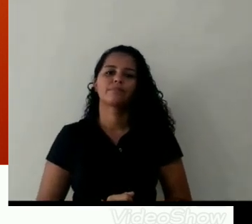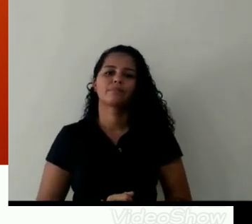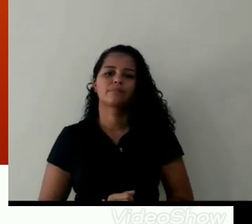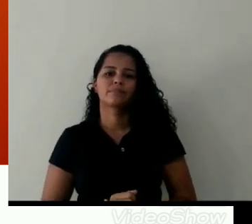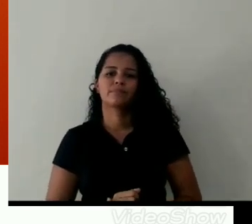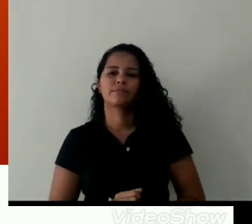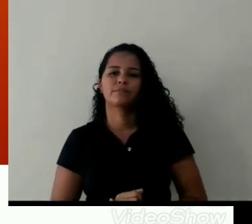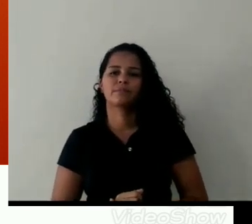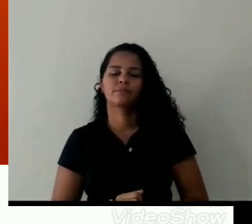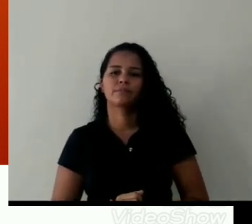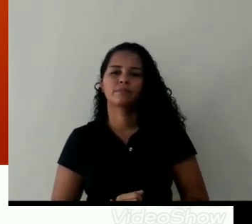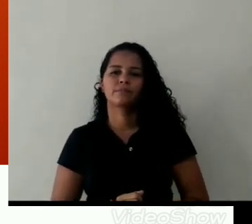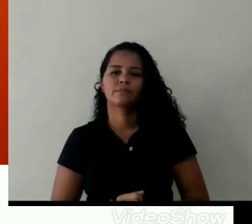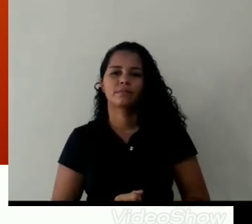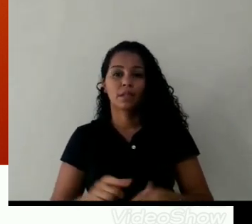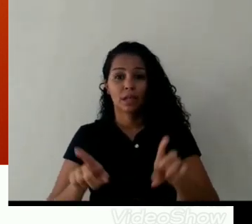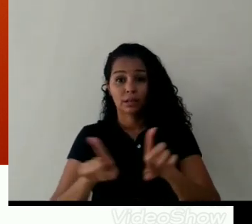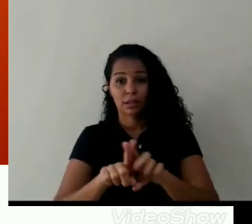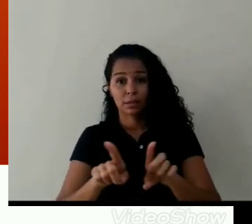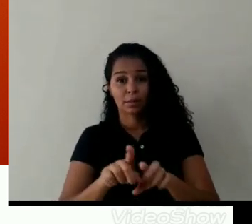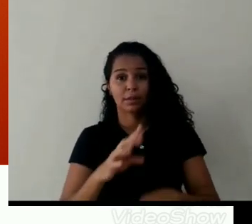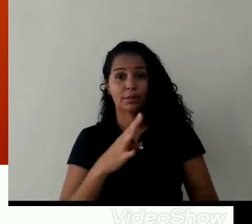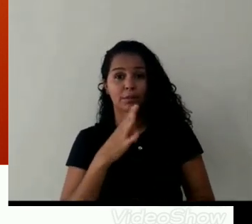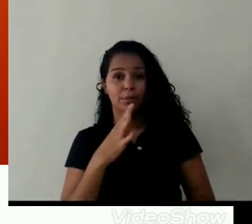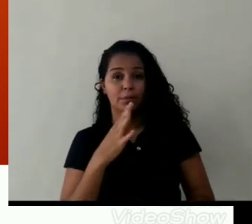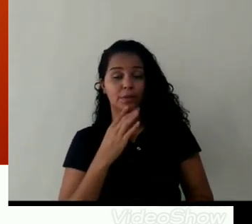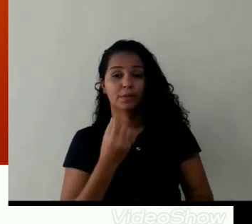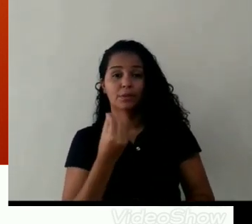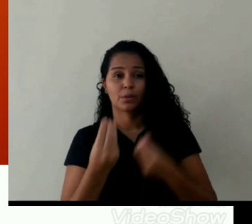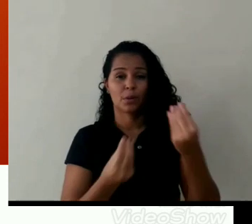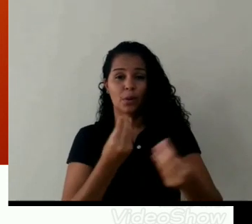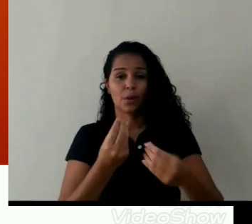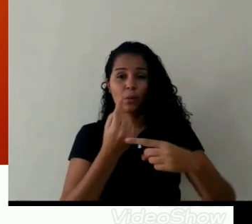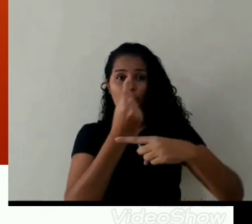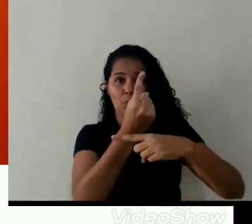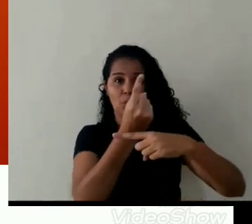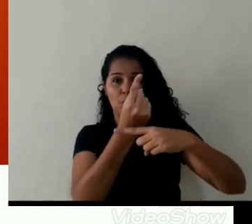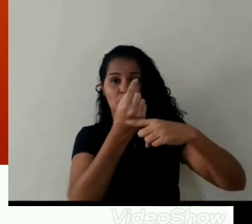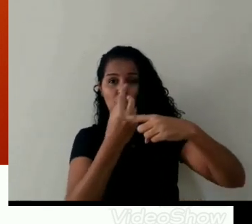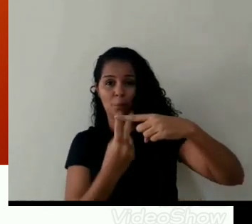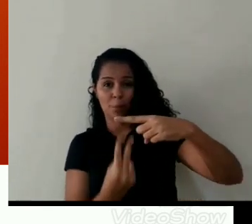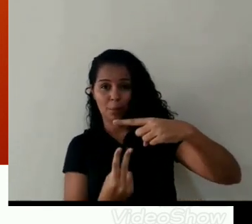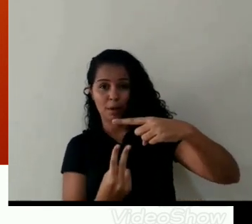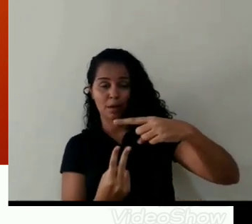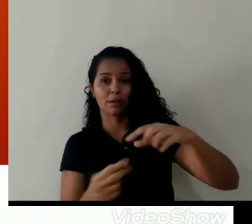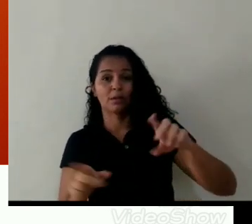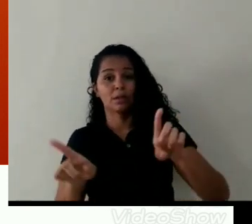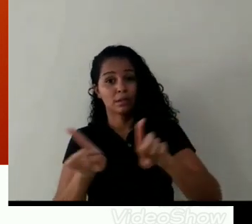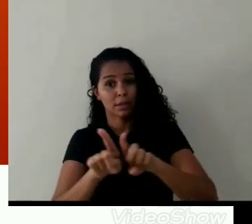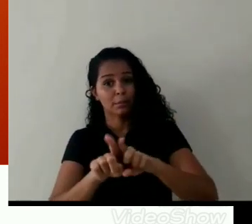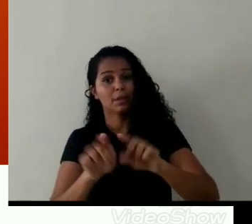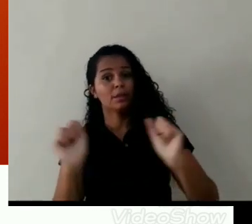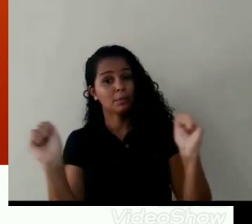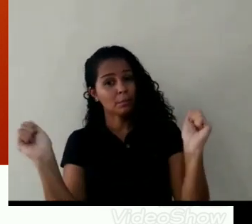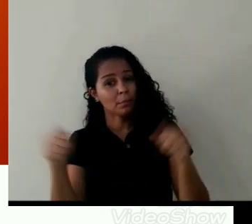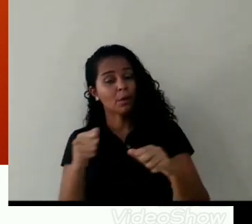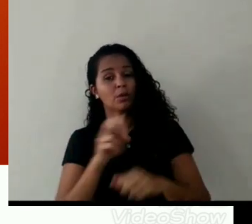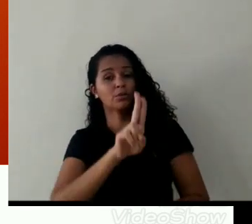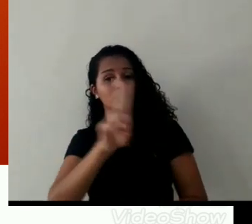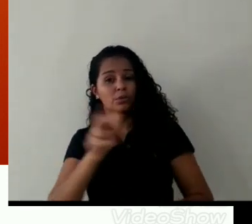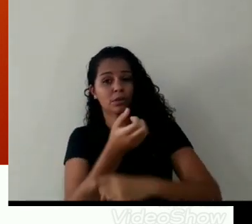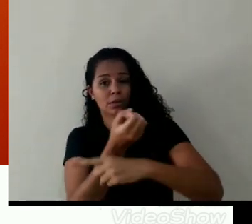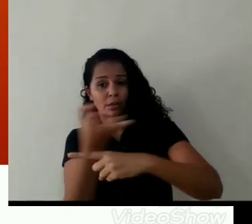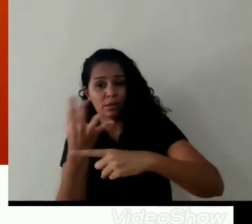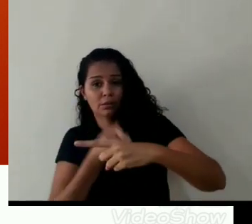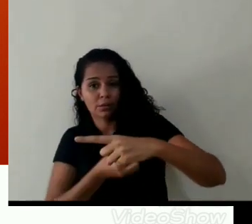1/2, que também pode ser representada pela fração 1/2, 1 dividido por 2, ou simplesmente meio,